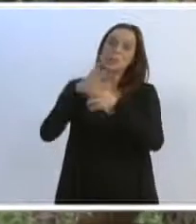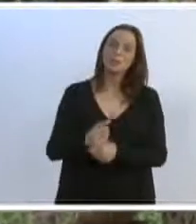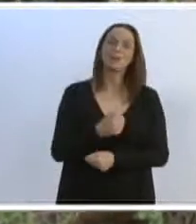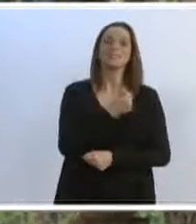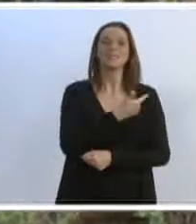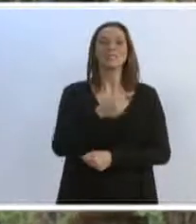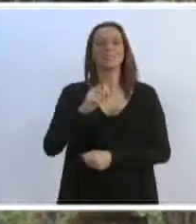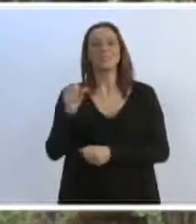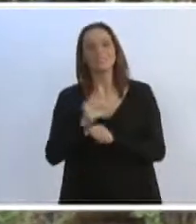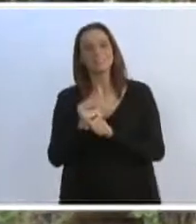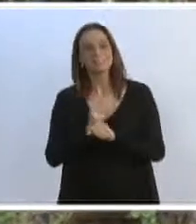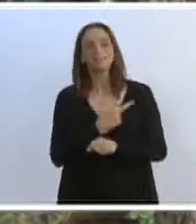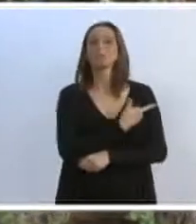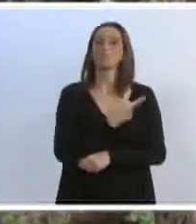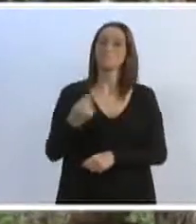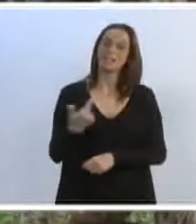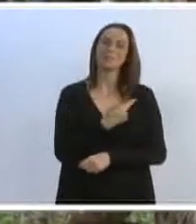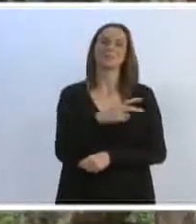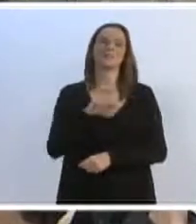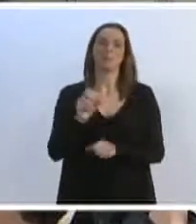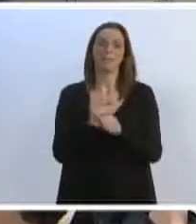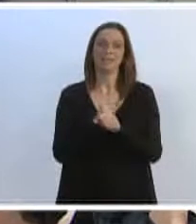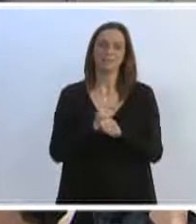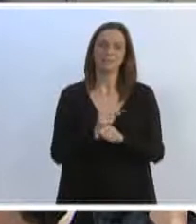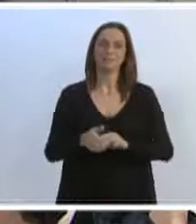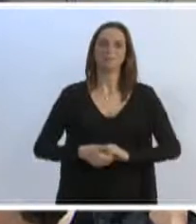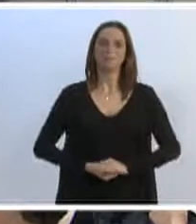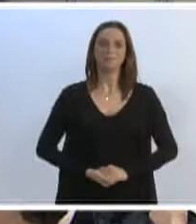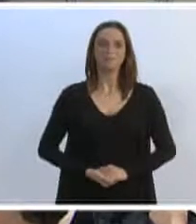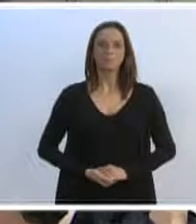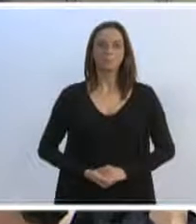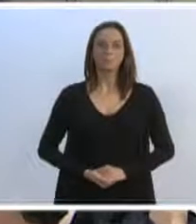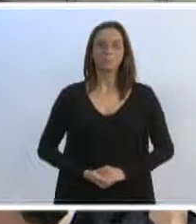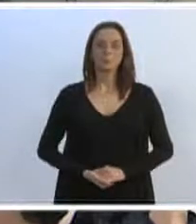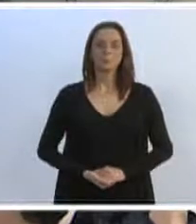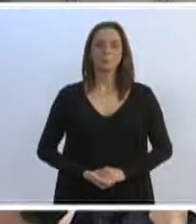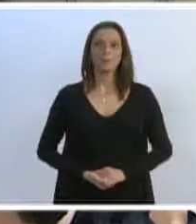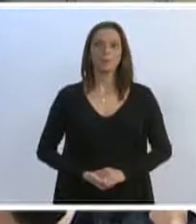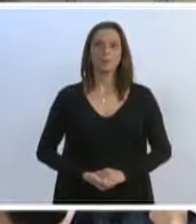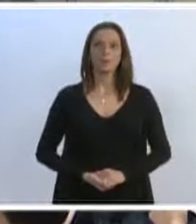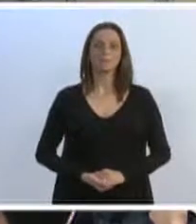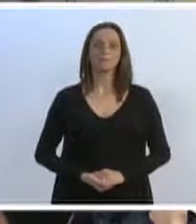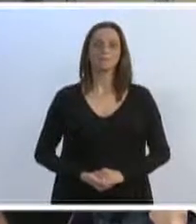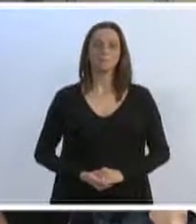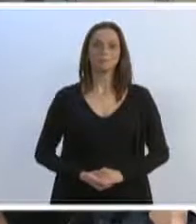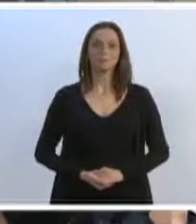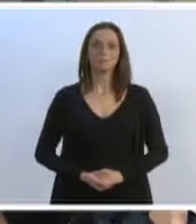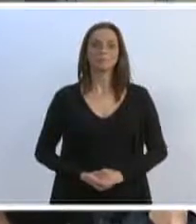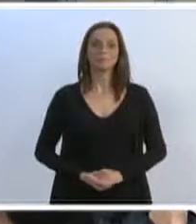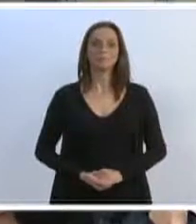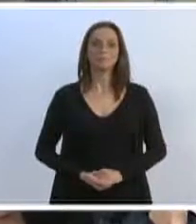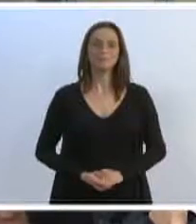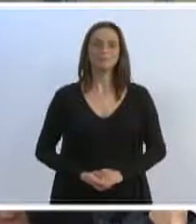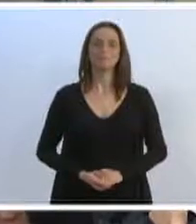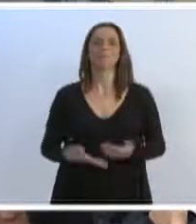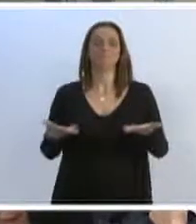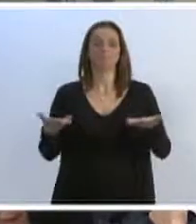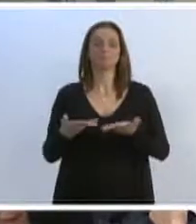algo sui generis para a nossa cidade, é um patrimônio da nossa cidade, é um patrimônio da região, um patrimônio do Brasil